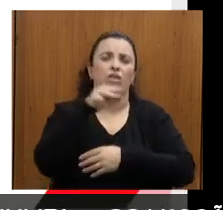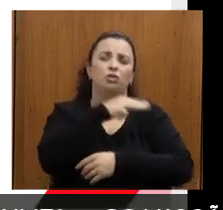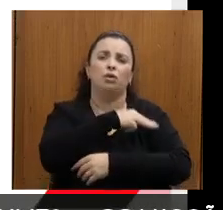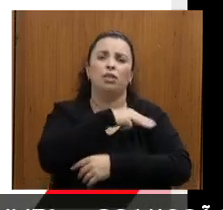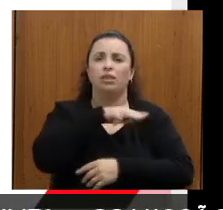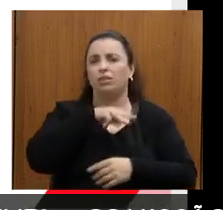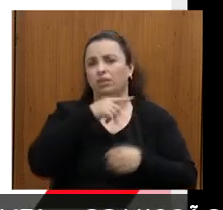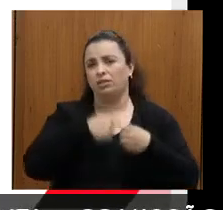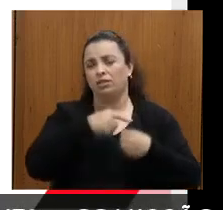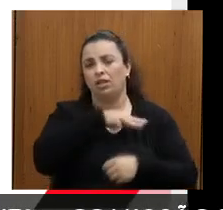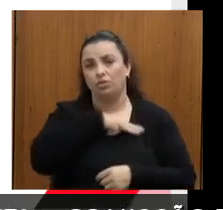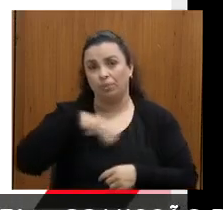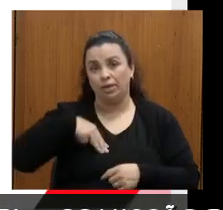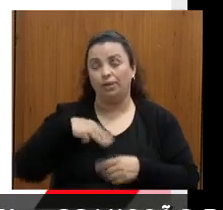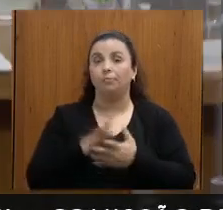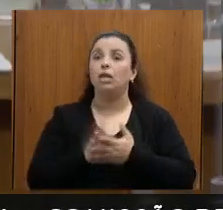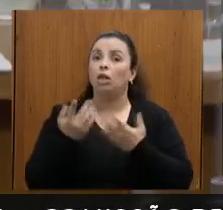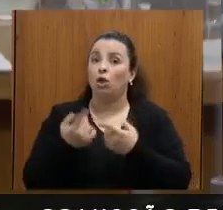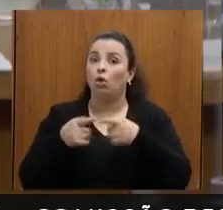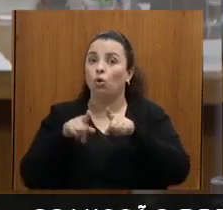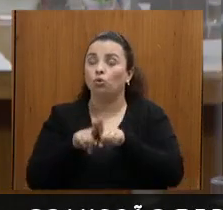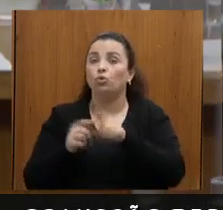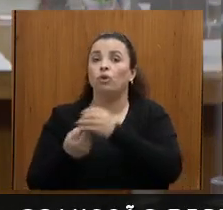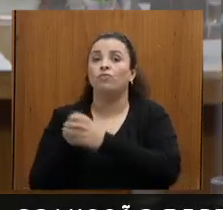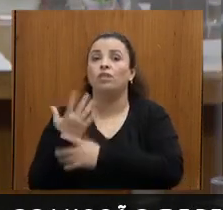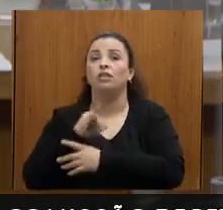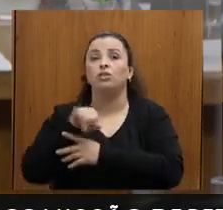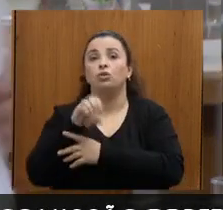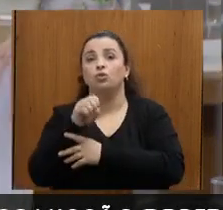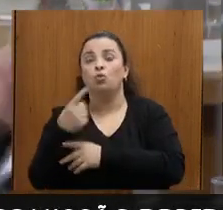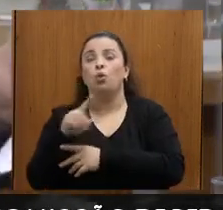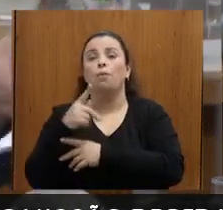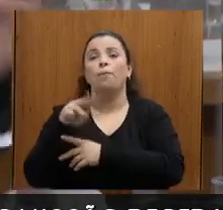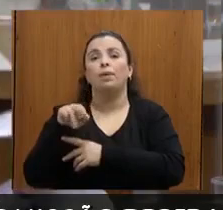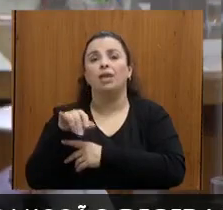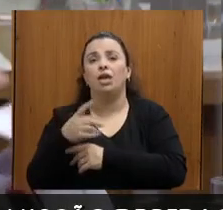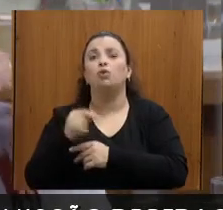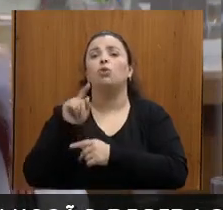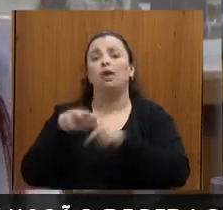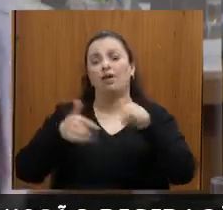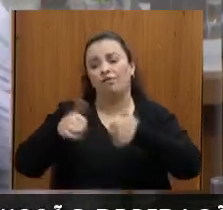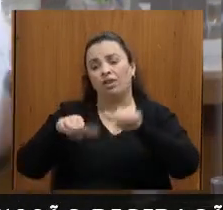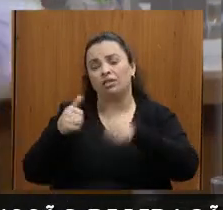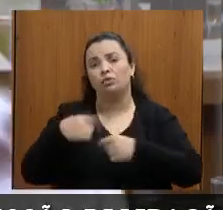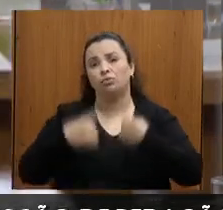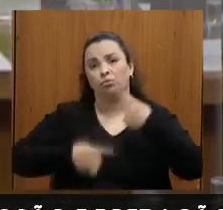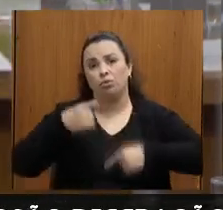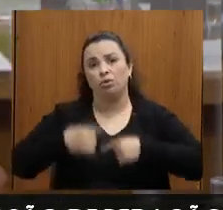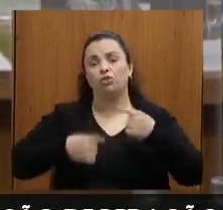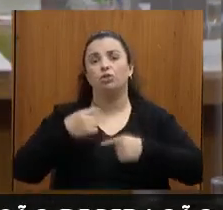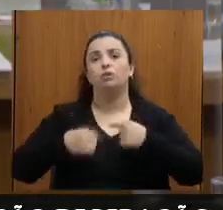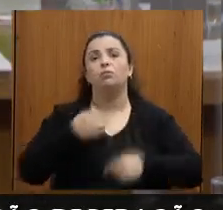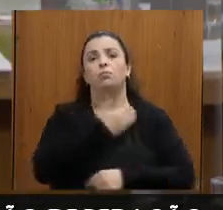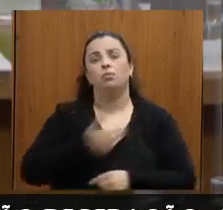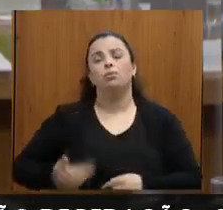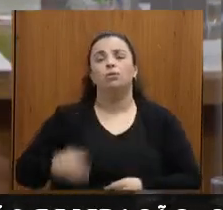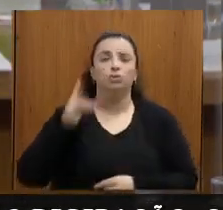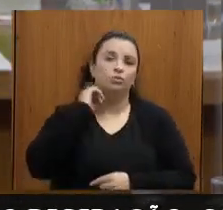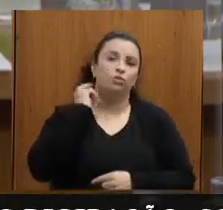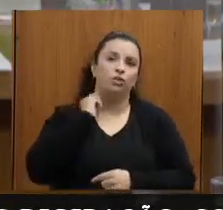do decreto que institui o Sistema Estadual de Monitoramento e Avaliação de Políticas Públicas de Minas Gerais. Pode passar, por favor.